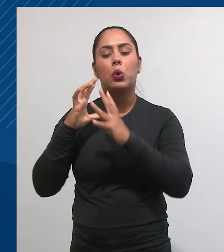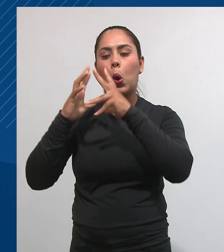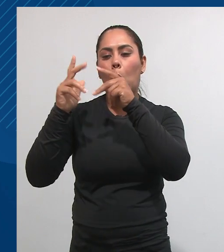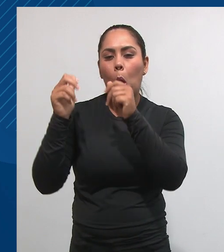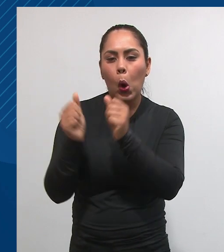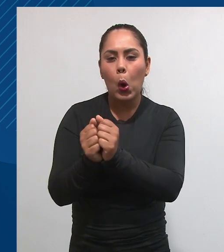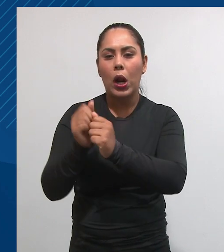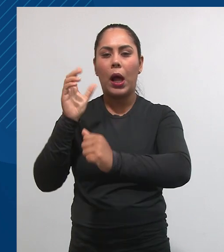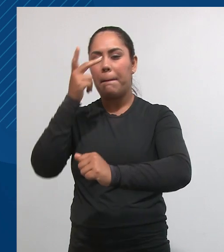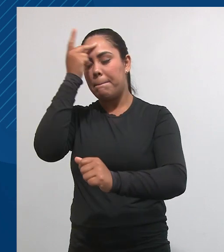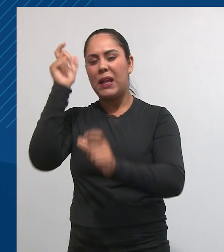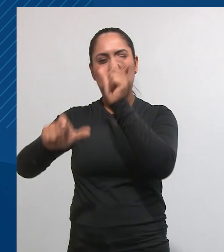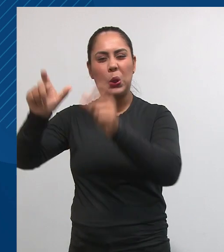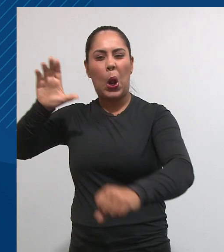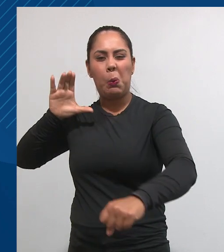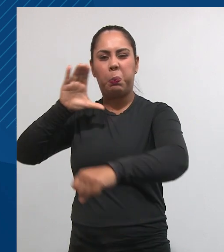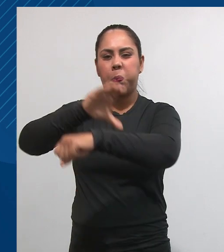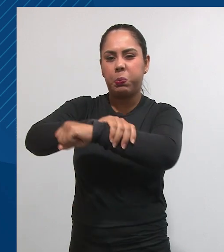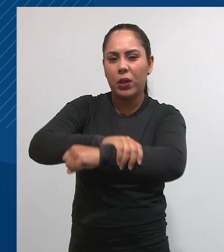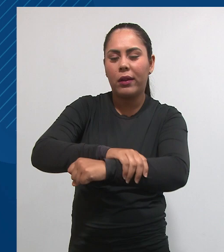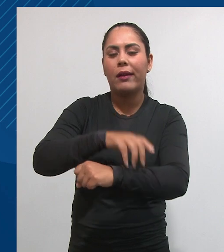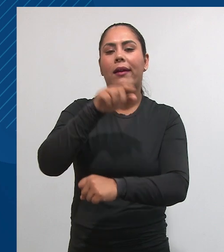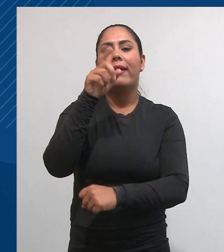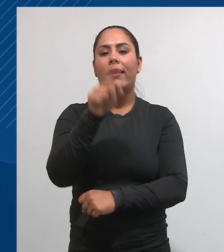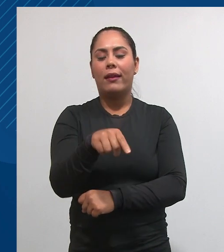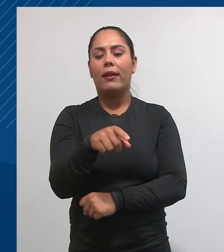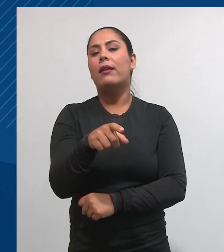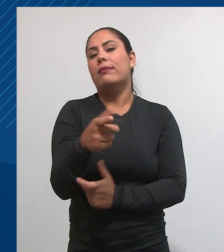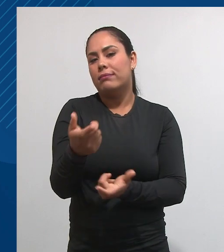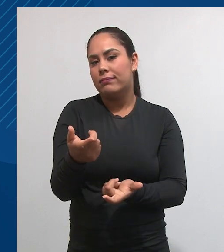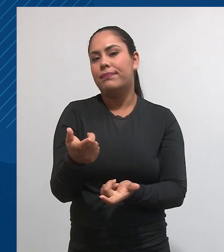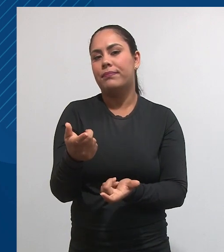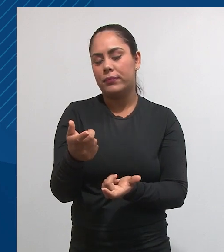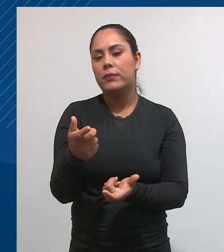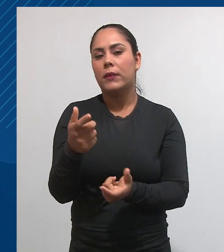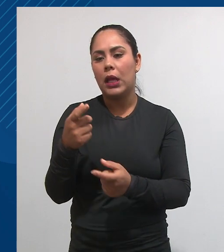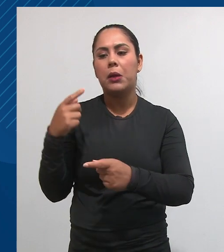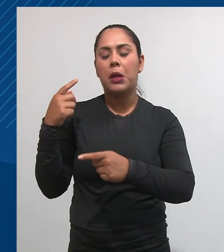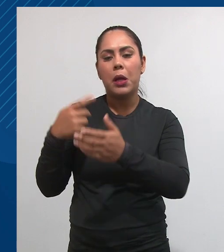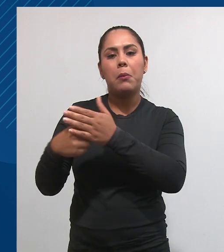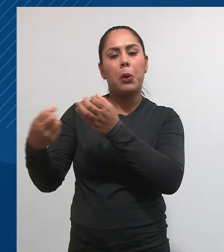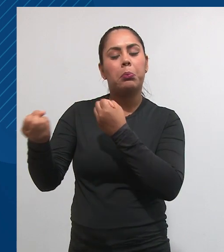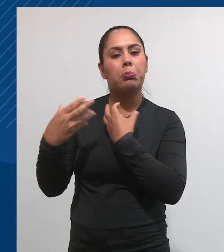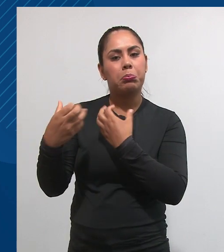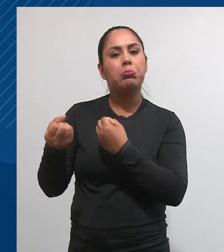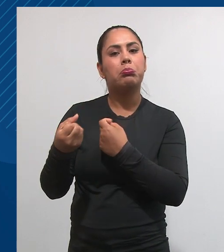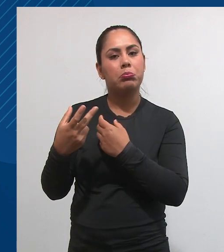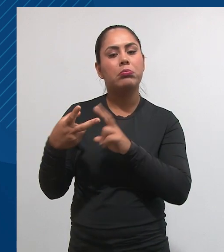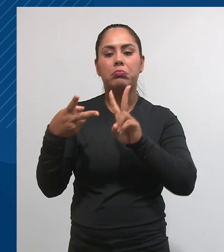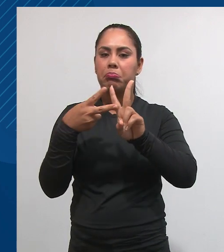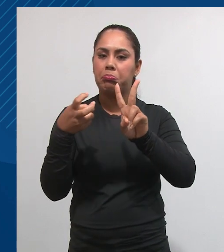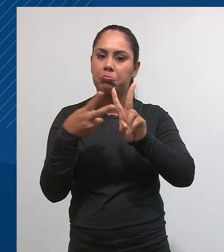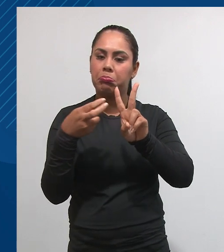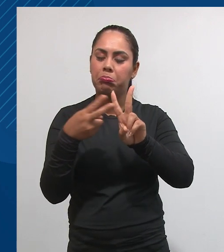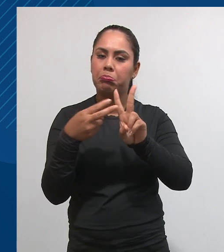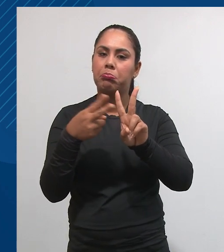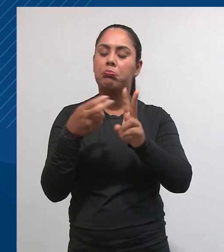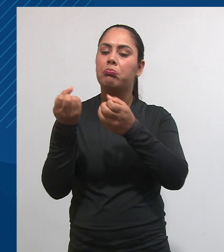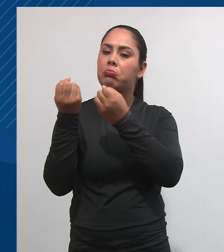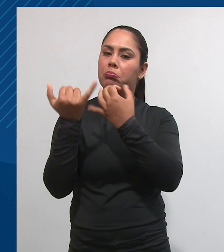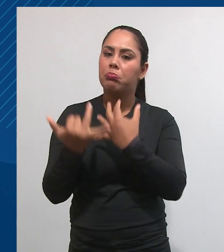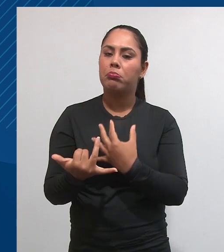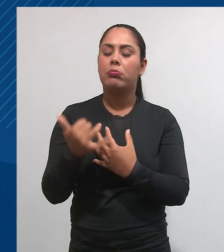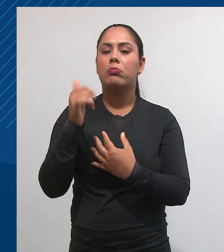intervenção colonizadora, né, ela passou para mim um ensinamento indígena